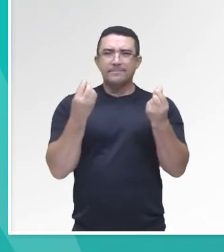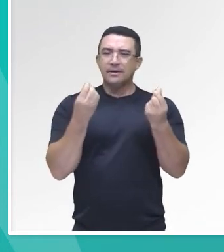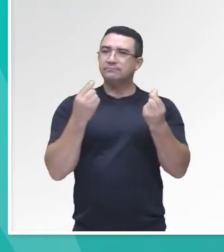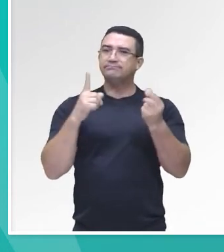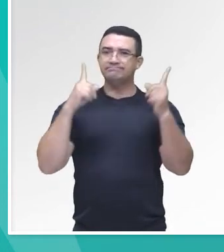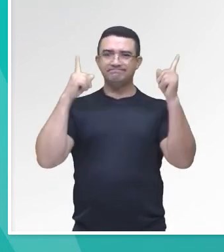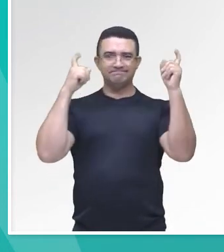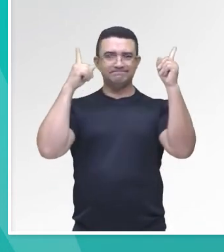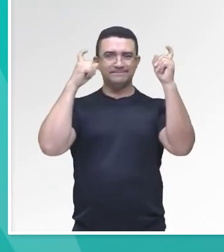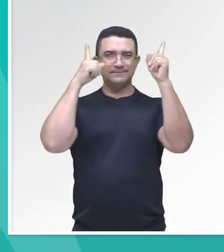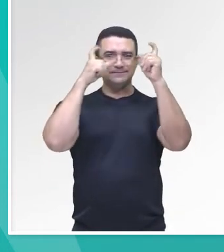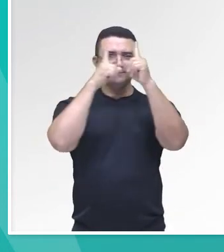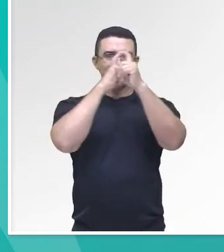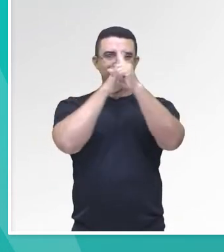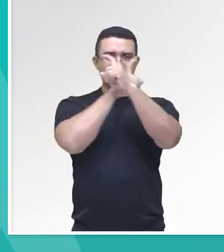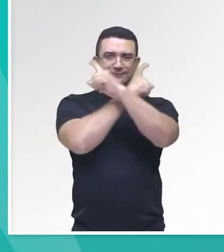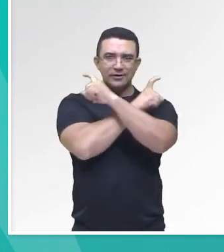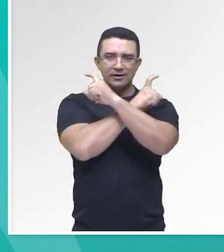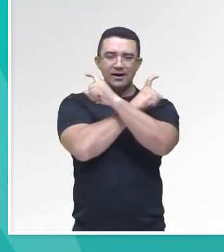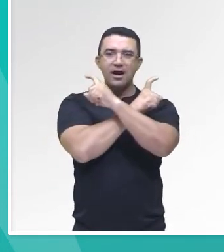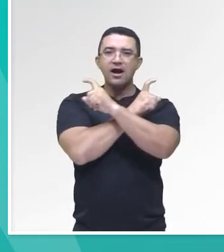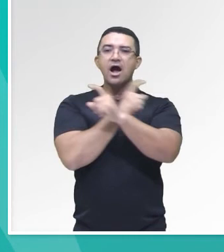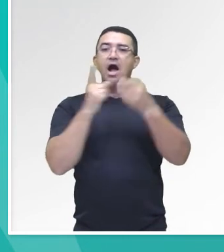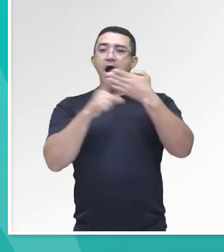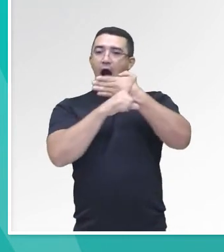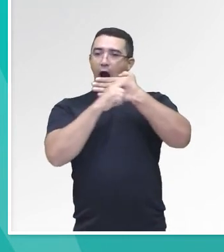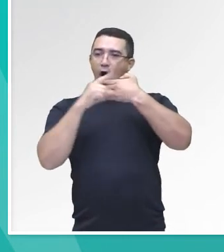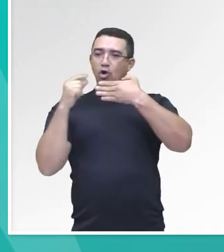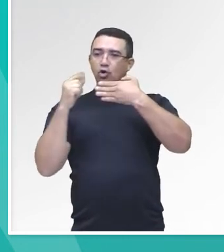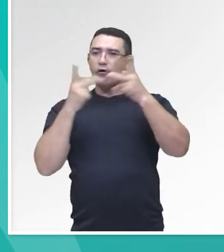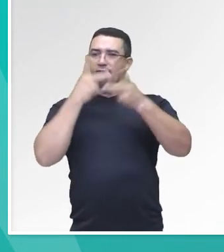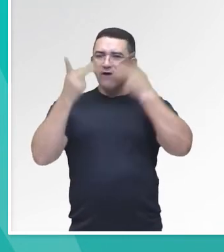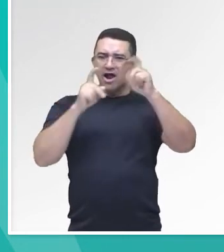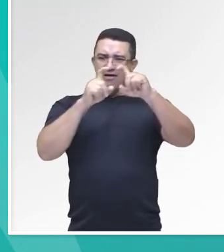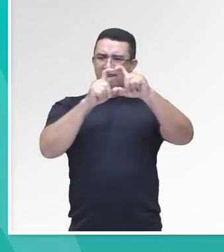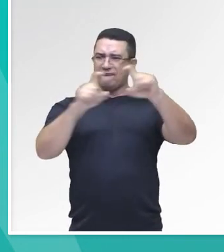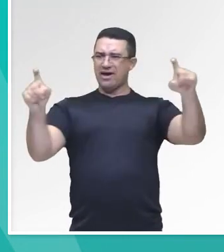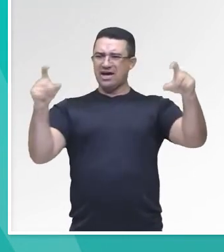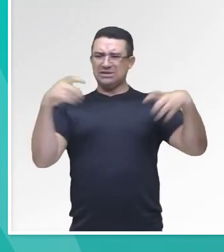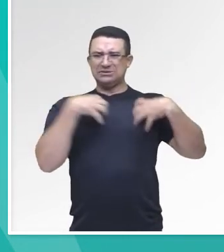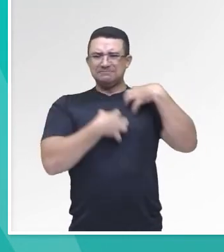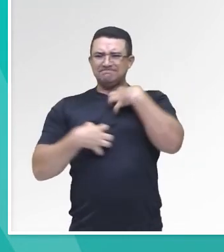difícil, né? Quando ele se refere aqui ao versos de angústia.